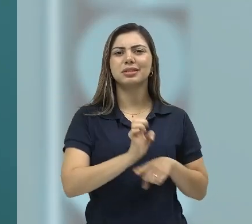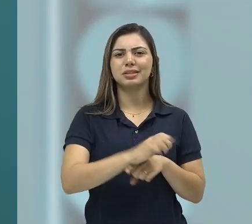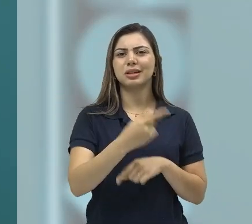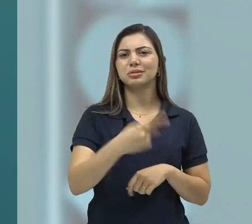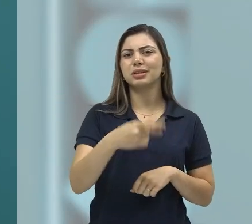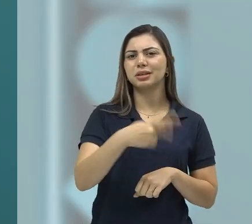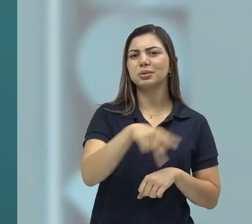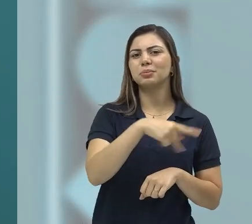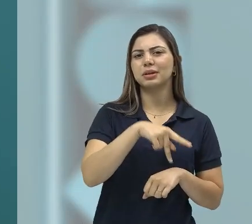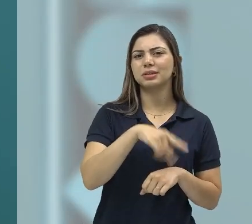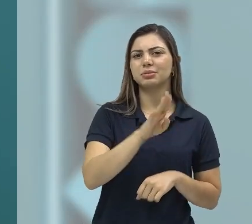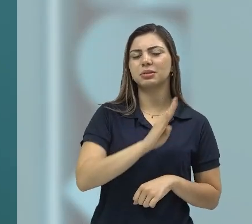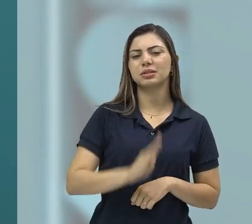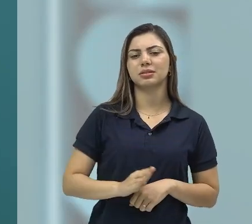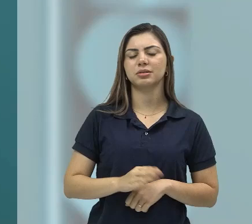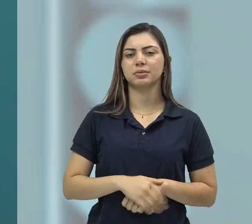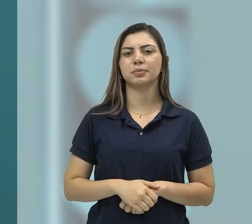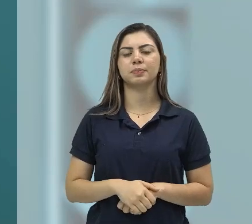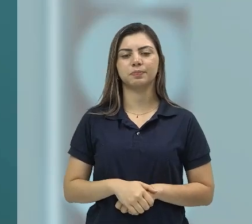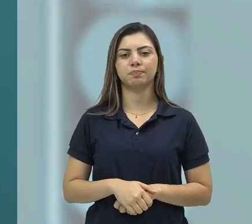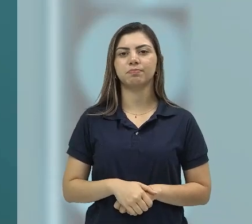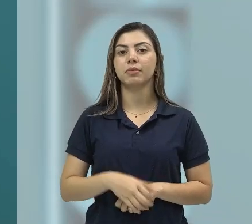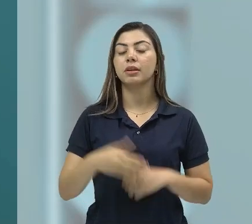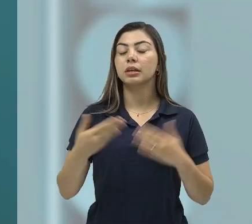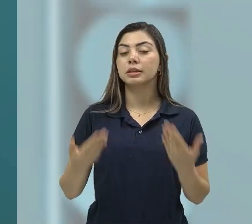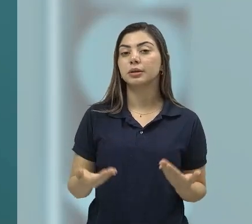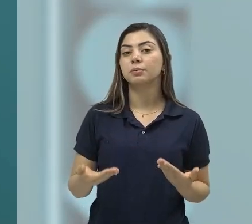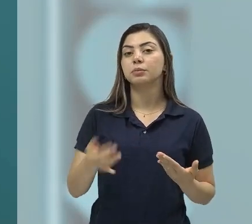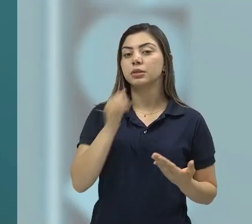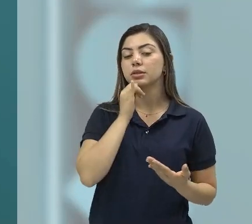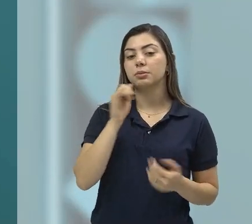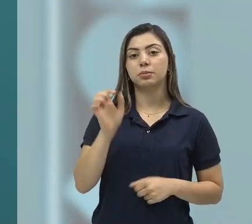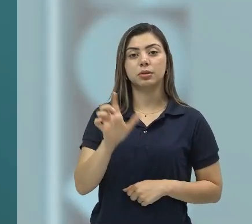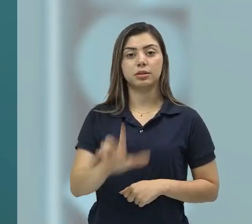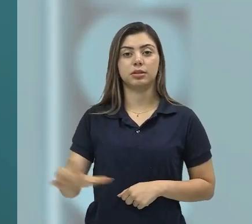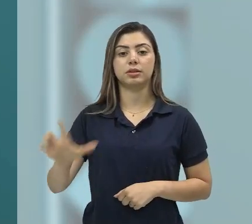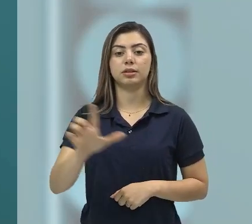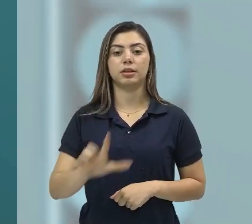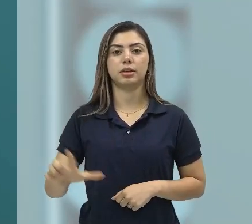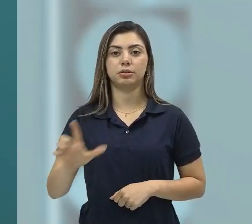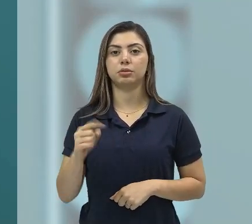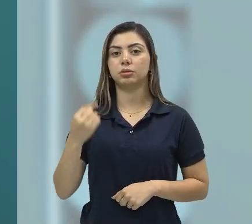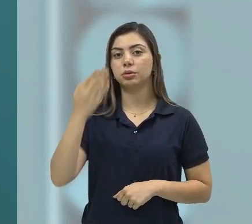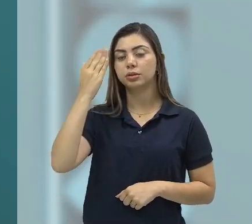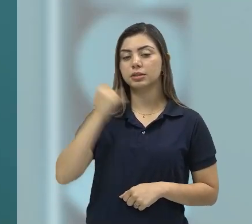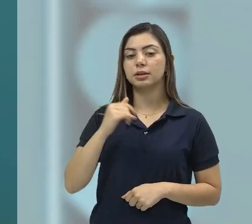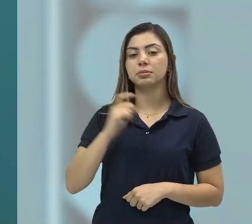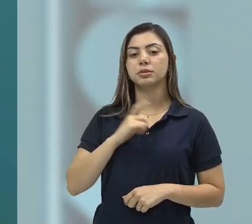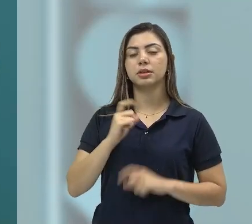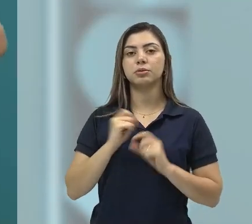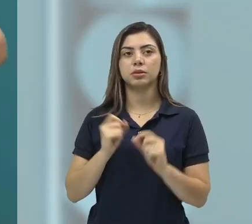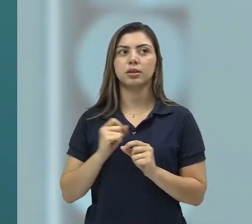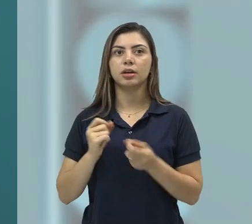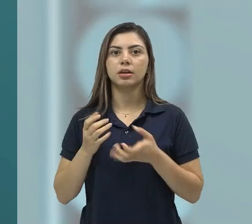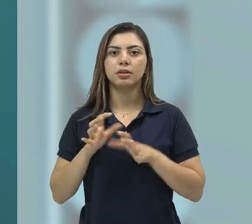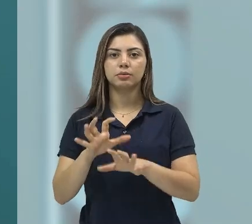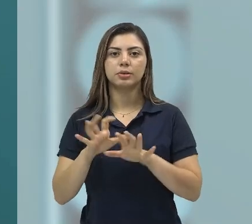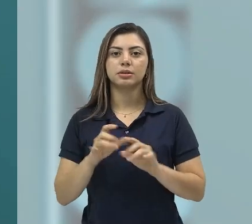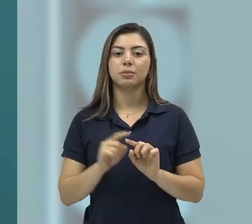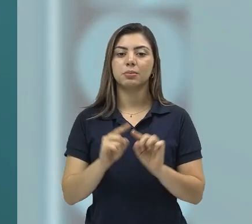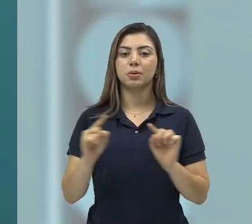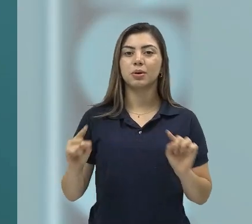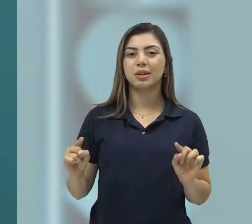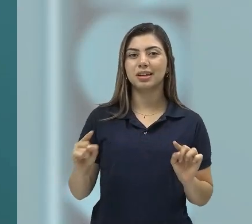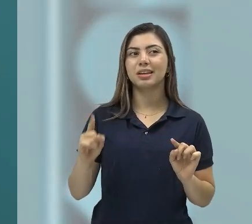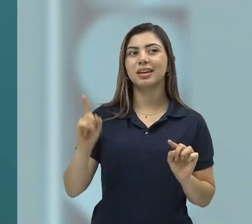do Brasil. A questão de literatura aqui, apesar de hoje já ter um grande impacto, caminha um